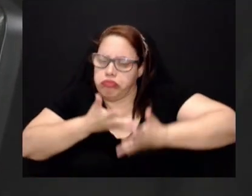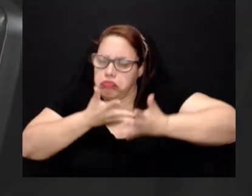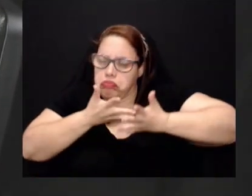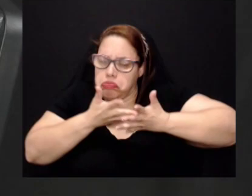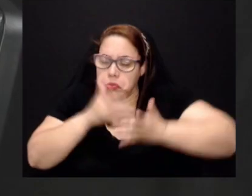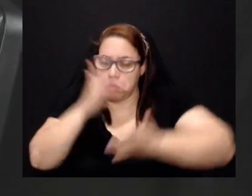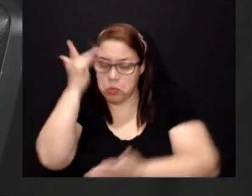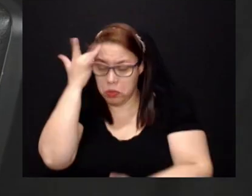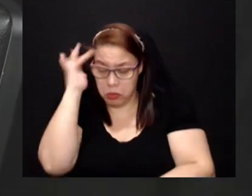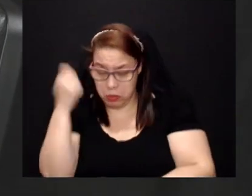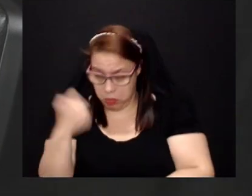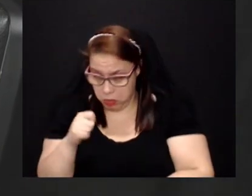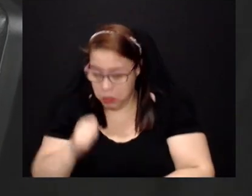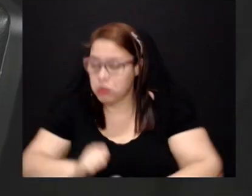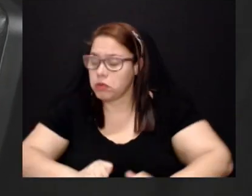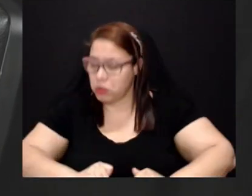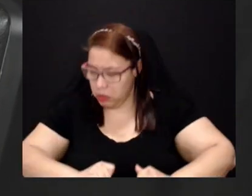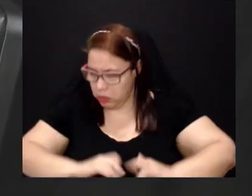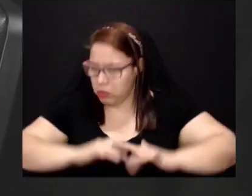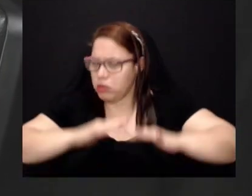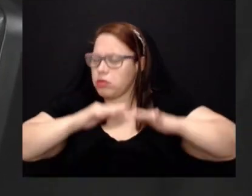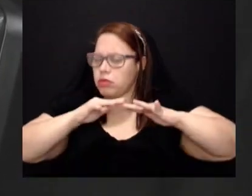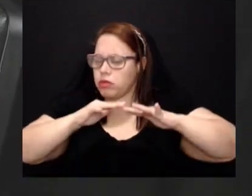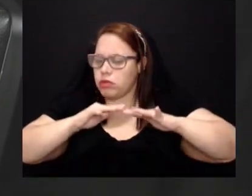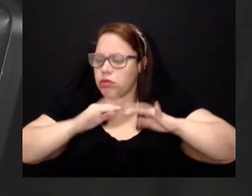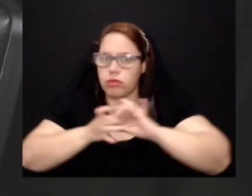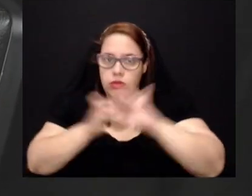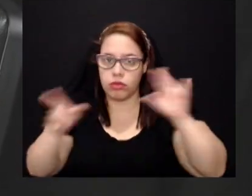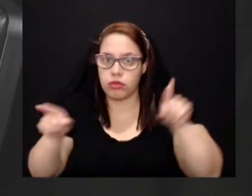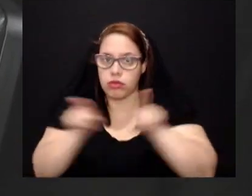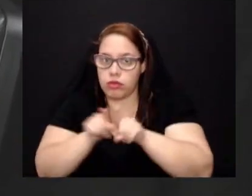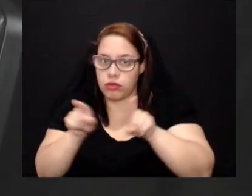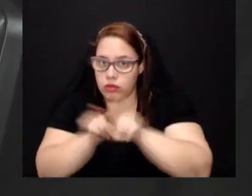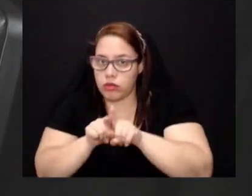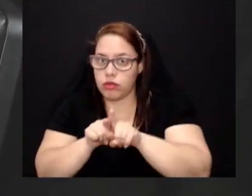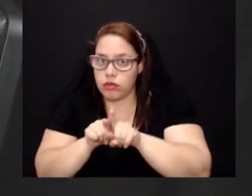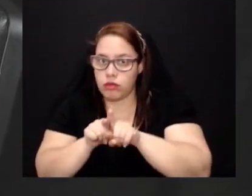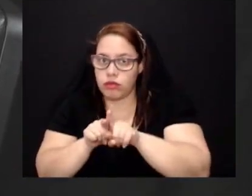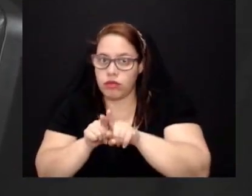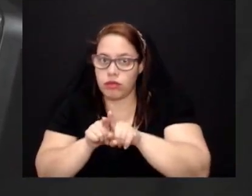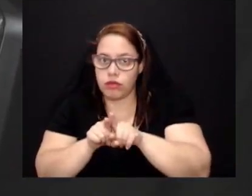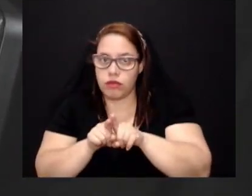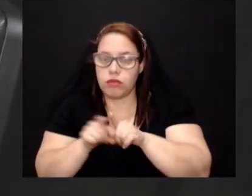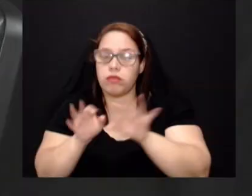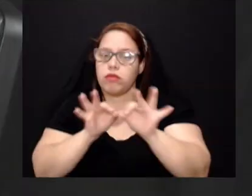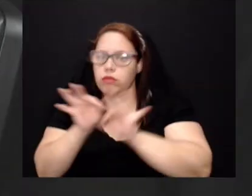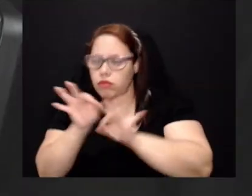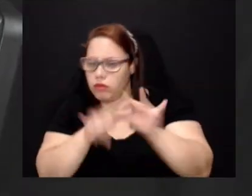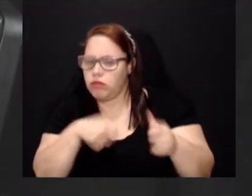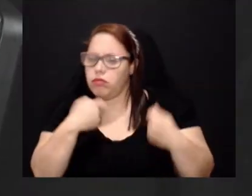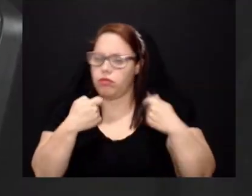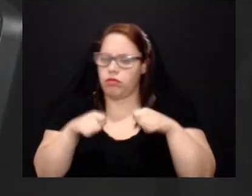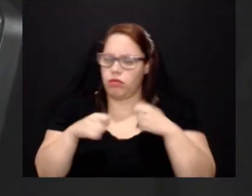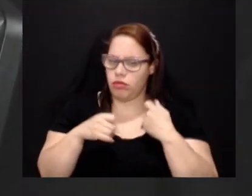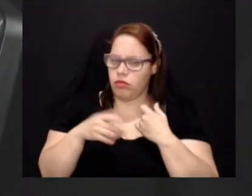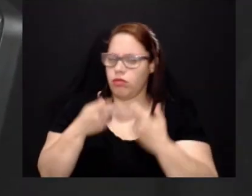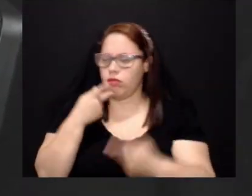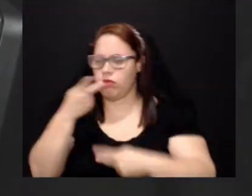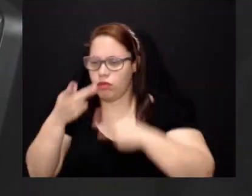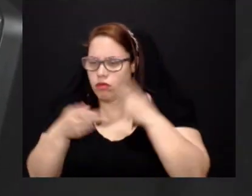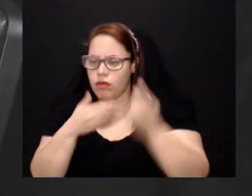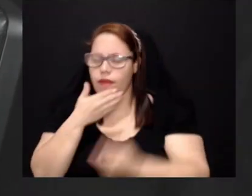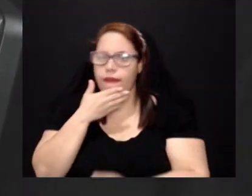me expressar, estou aberta também a ser corrigida, a mudar